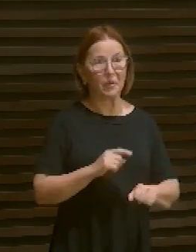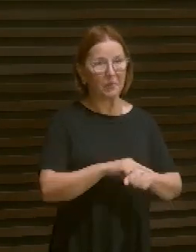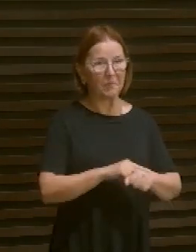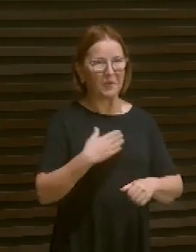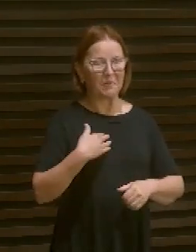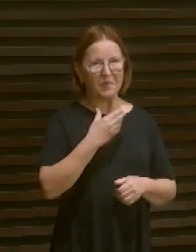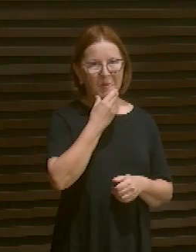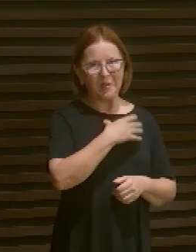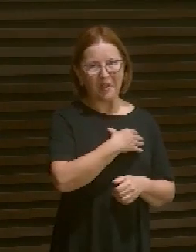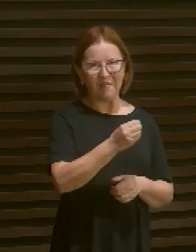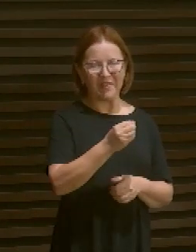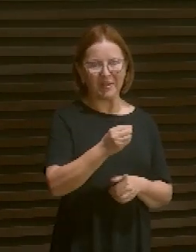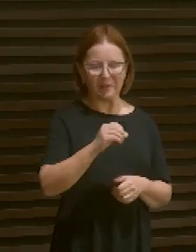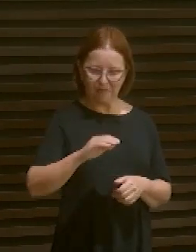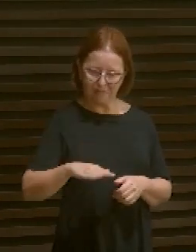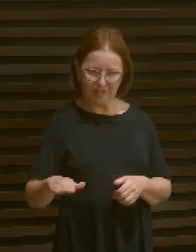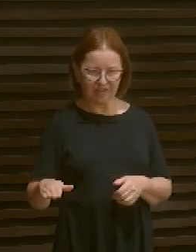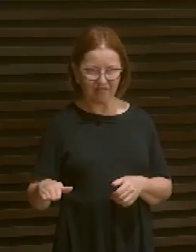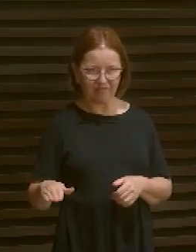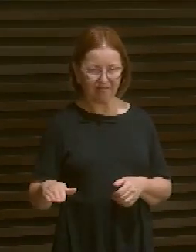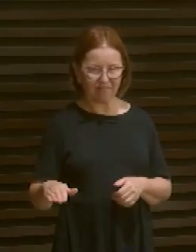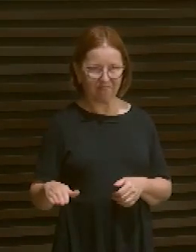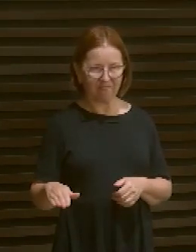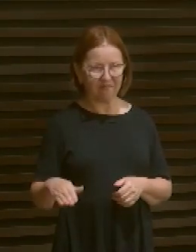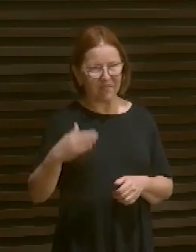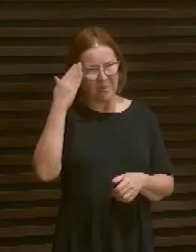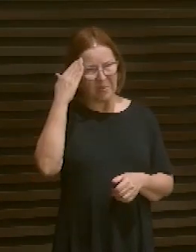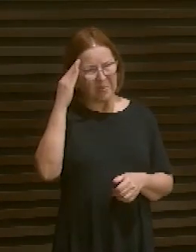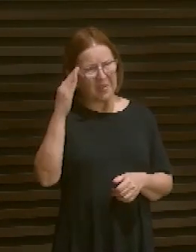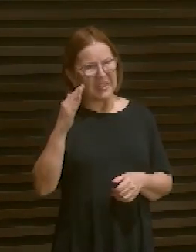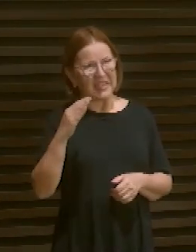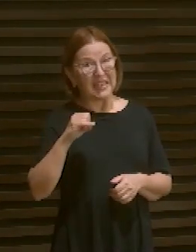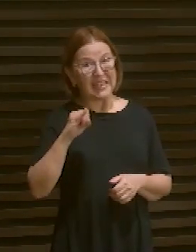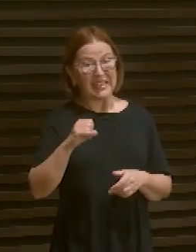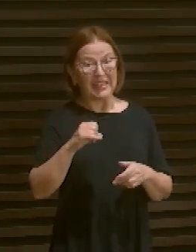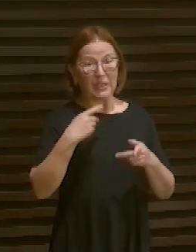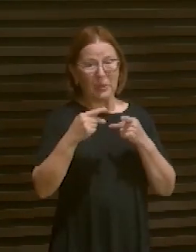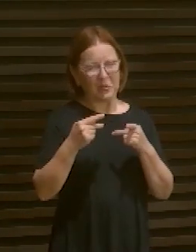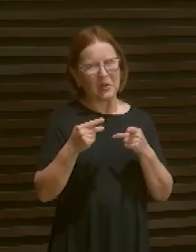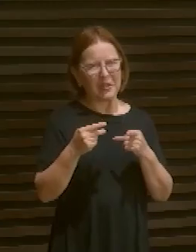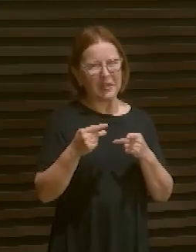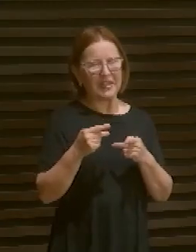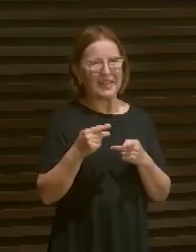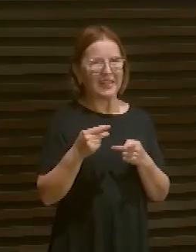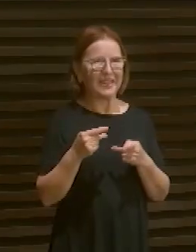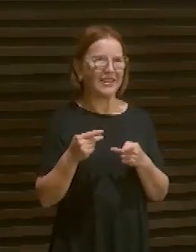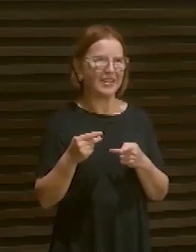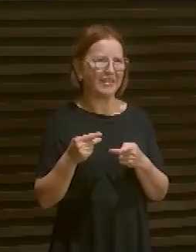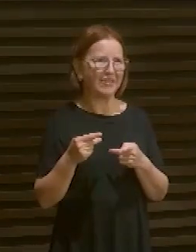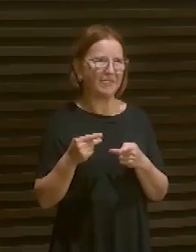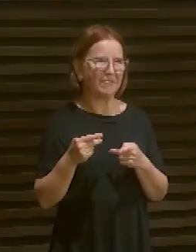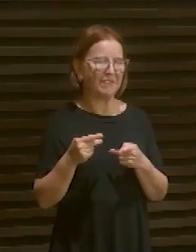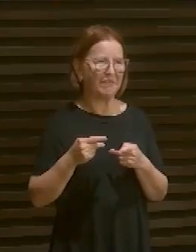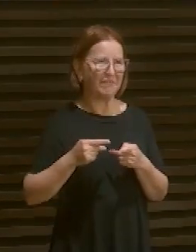filho era pequeno, não sei se foi recentemente que eu contei ou foi em algum lugar, eu ultimamente não me lembro